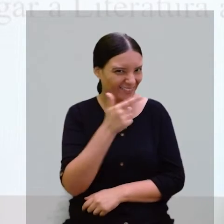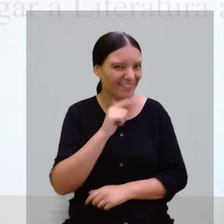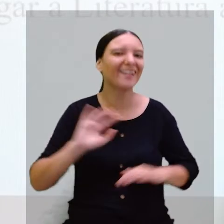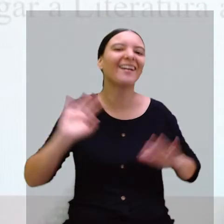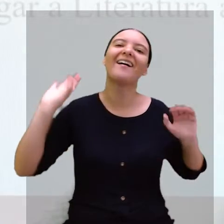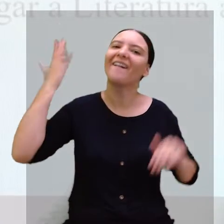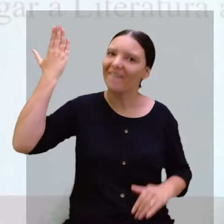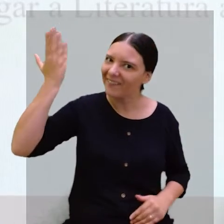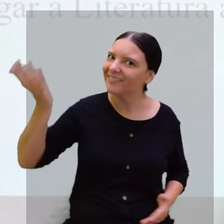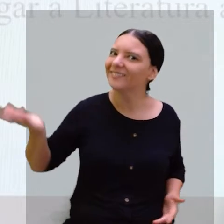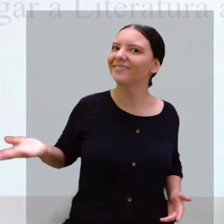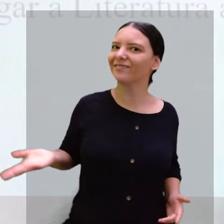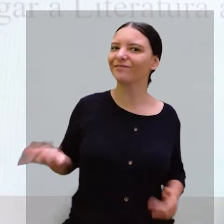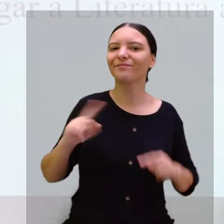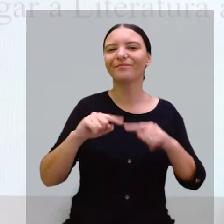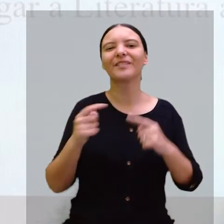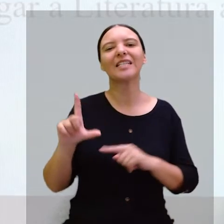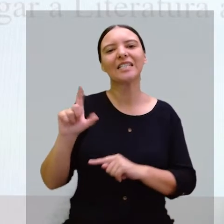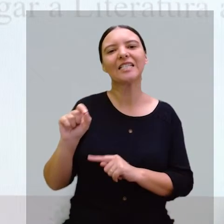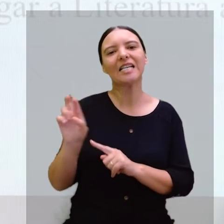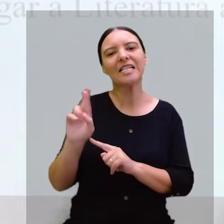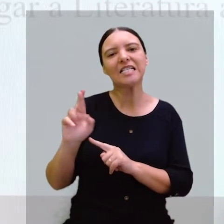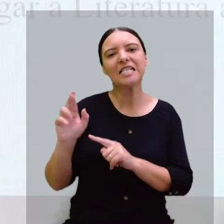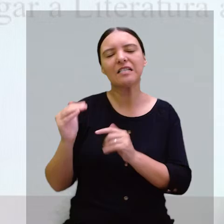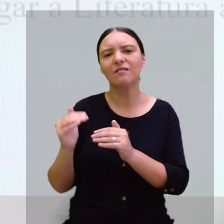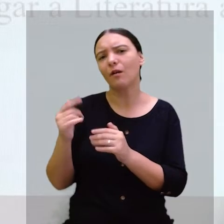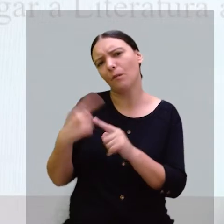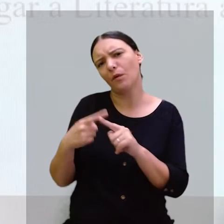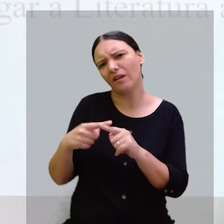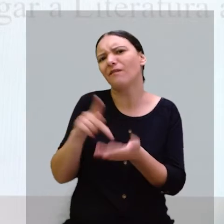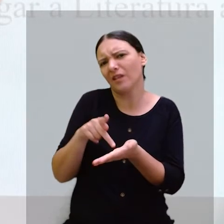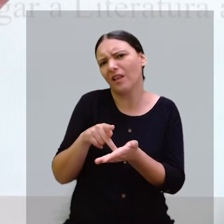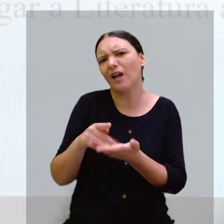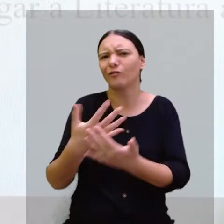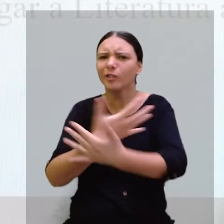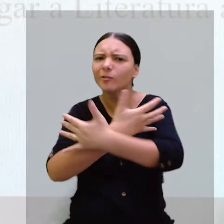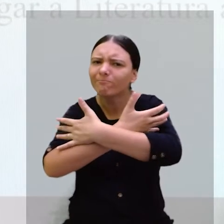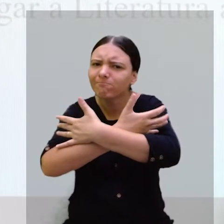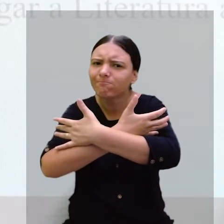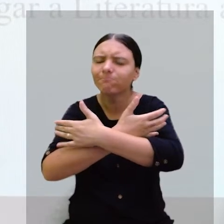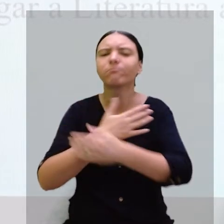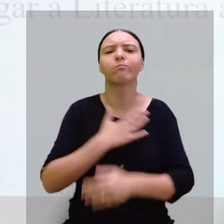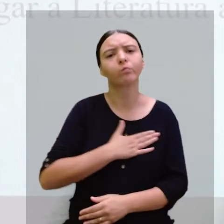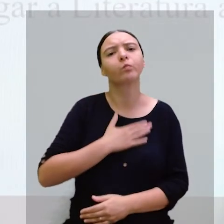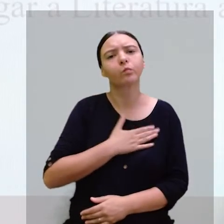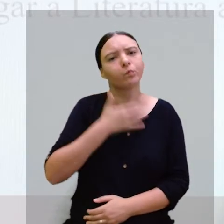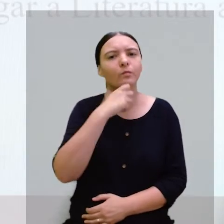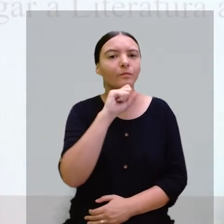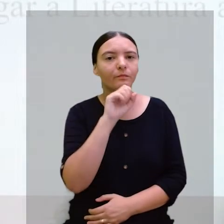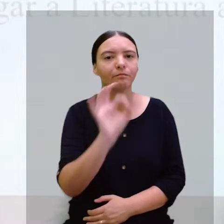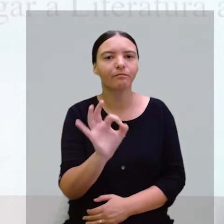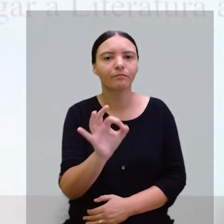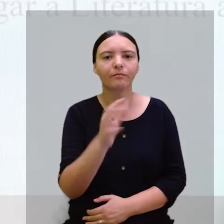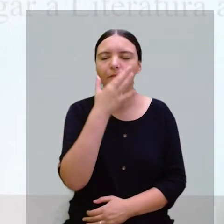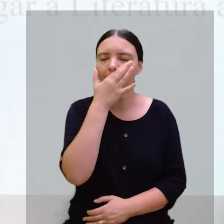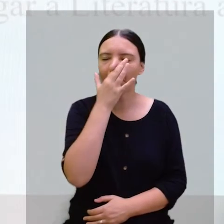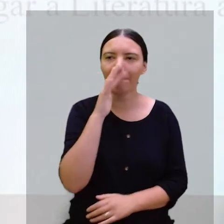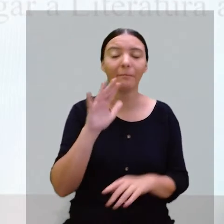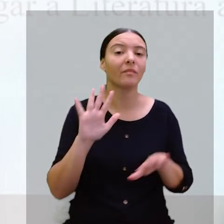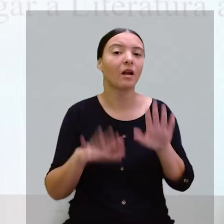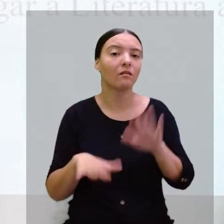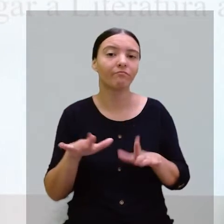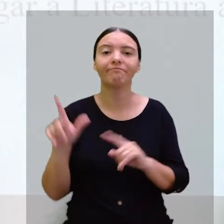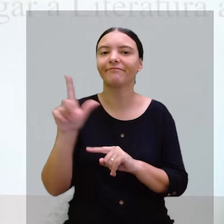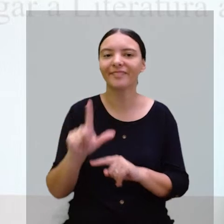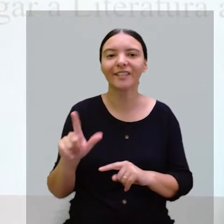Acontece. Mas para além desses R$10, de fato você gosta da sua mãe e ali tem um gesto de carinho com isso. Né? Então, às vezes a literatura é um